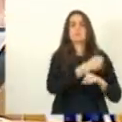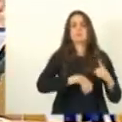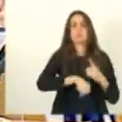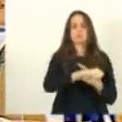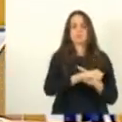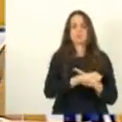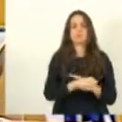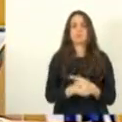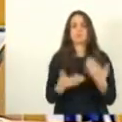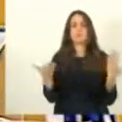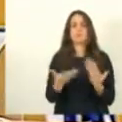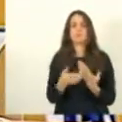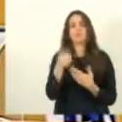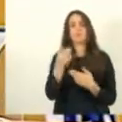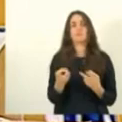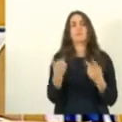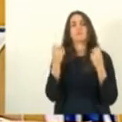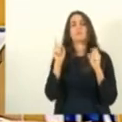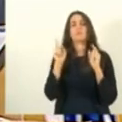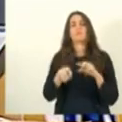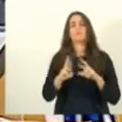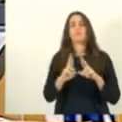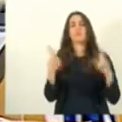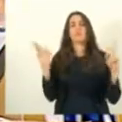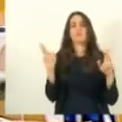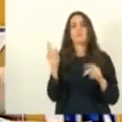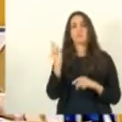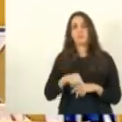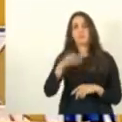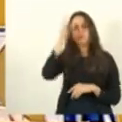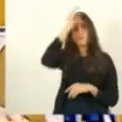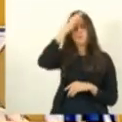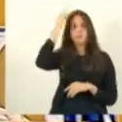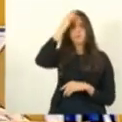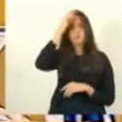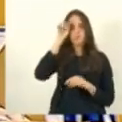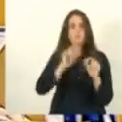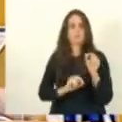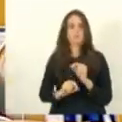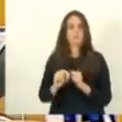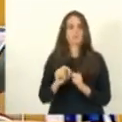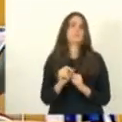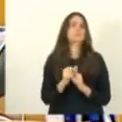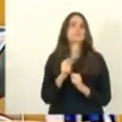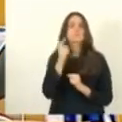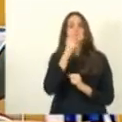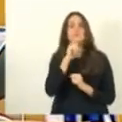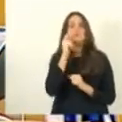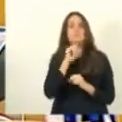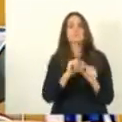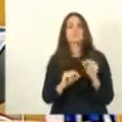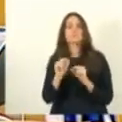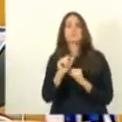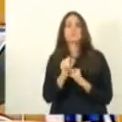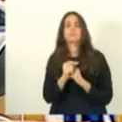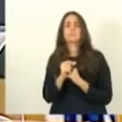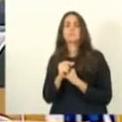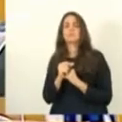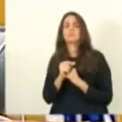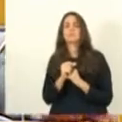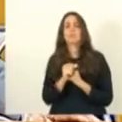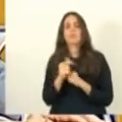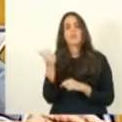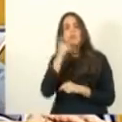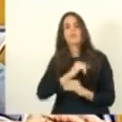agora com esse diferencial que aqui no Estado do Espírito Santo a gente, de alguma forma, fica à frente de alguns